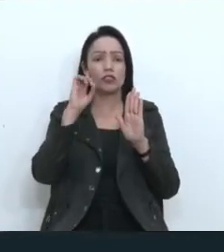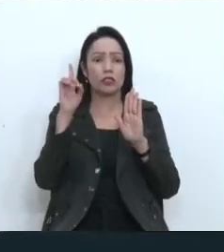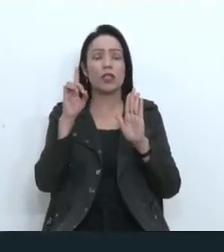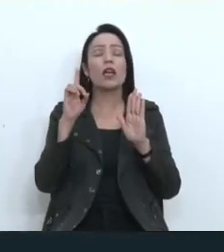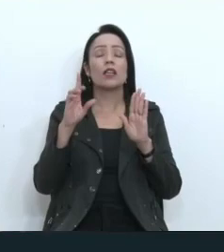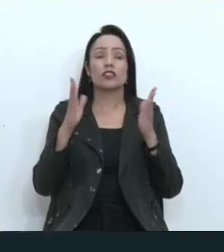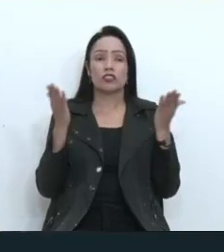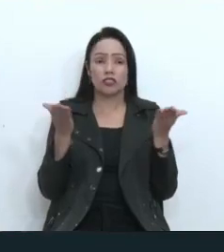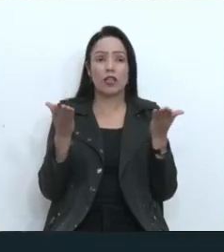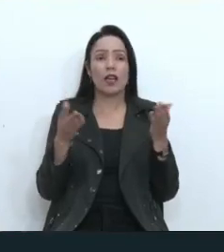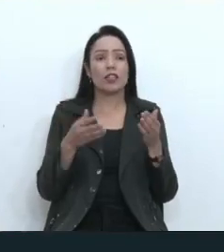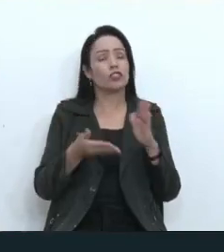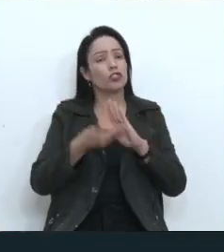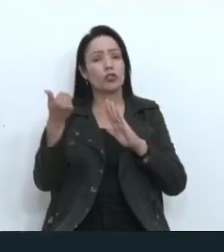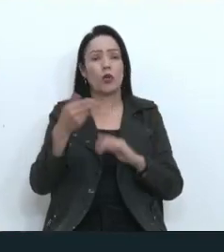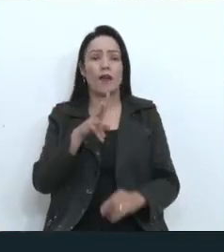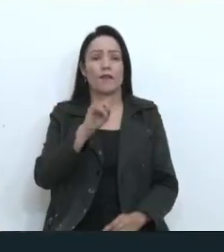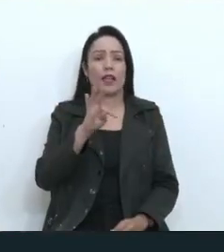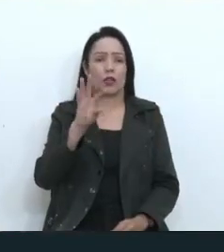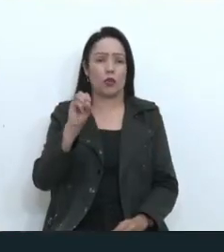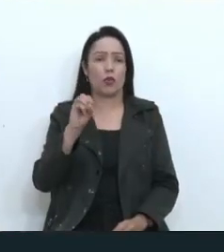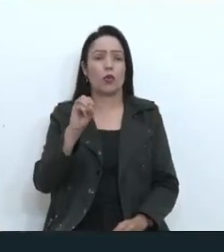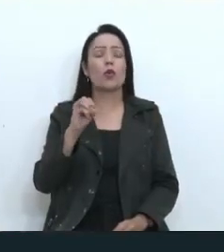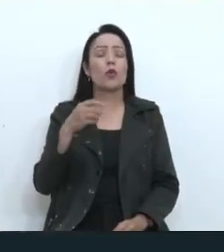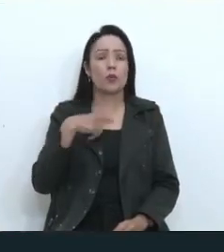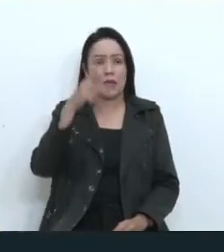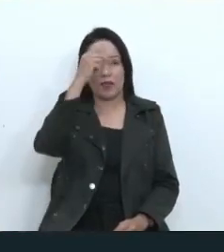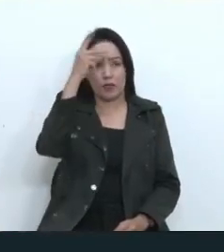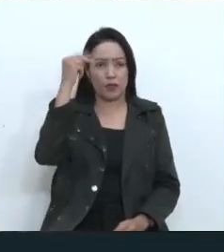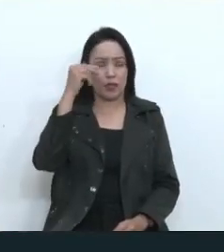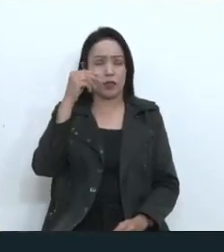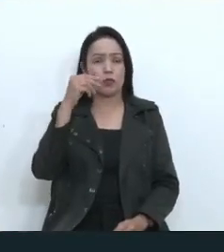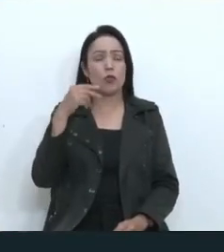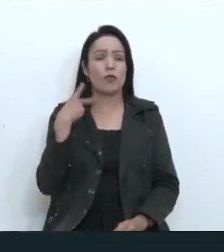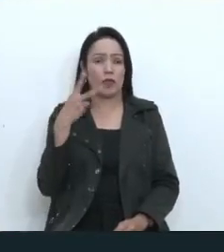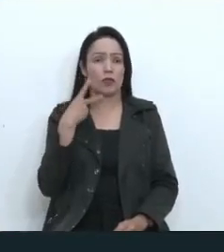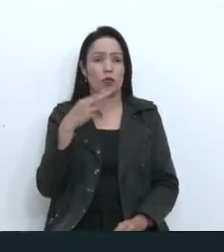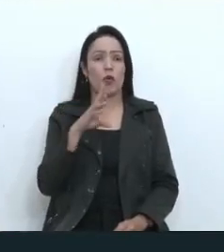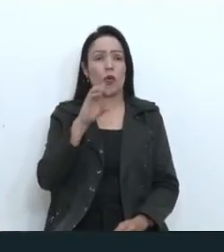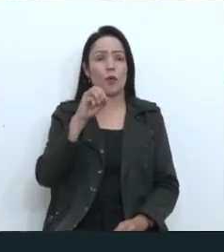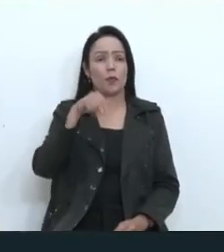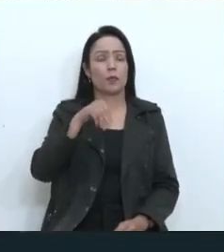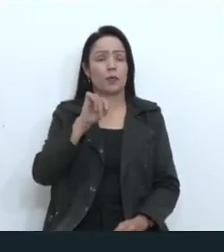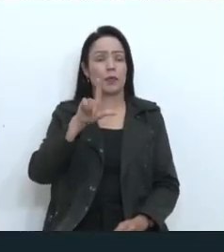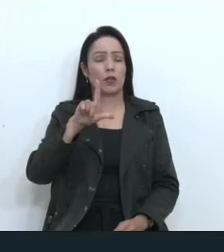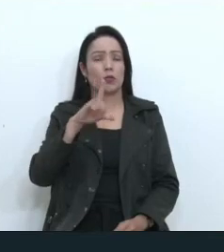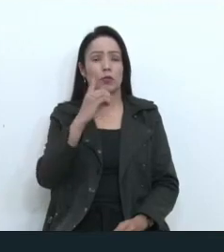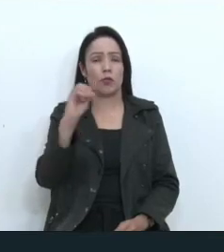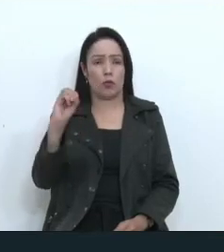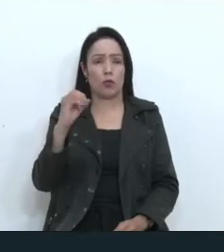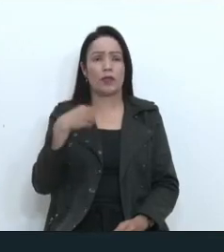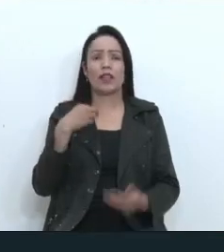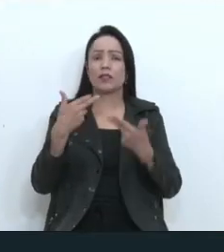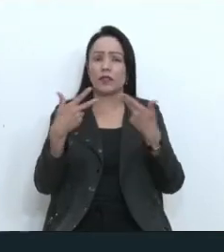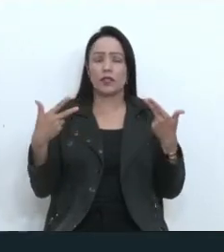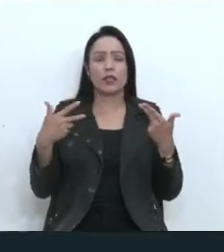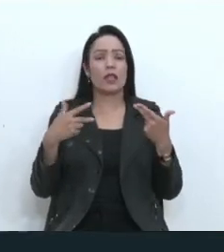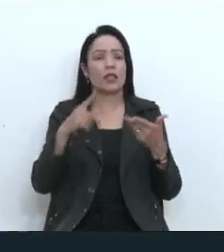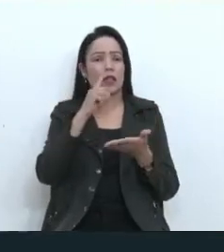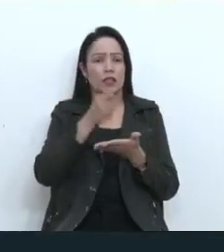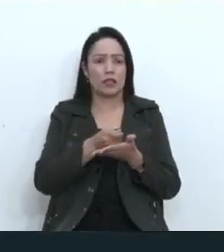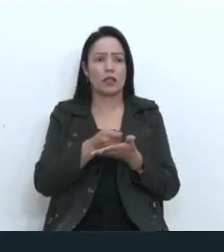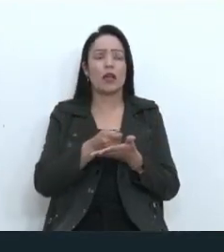do prefeito em projeto elaborado pelo vereador Romildo Santos esse item esta procedimentos para serem adotados